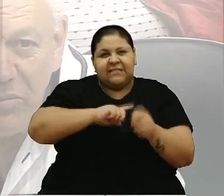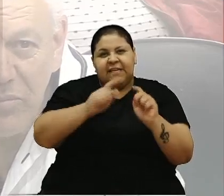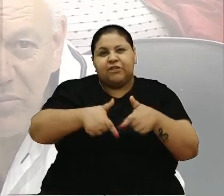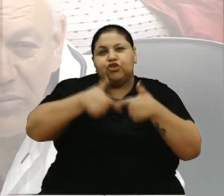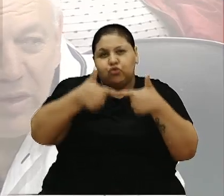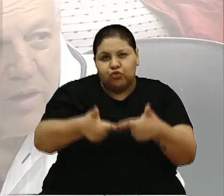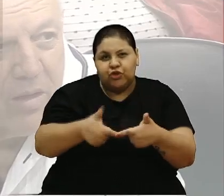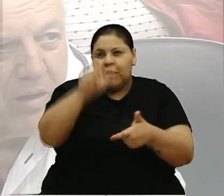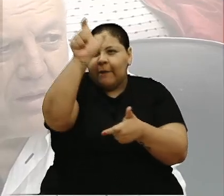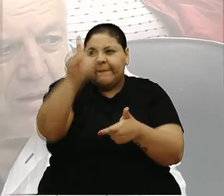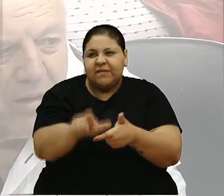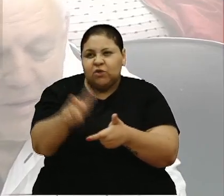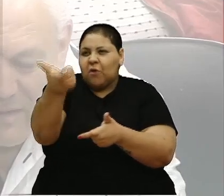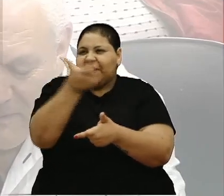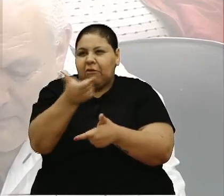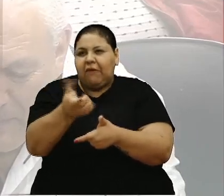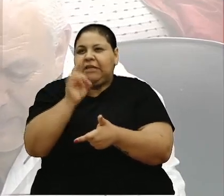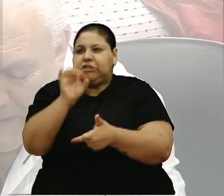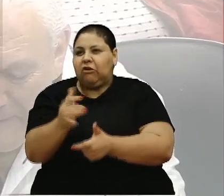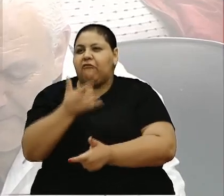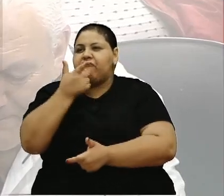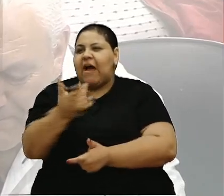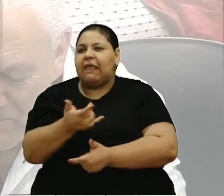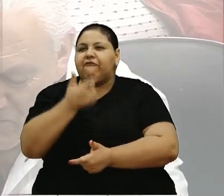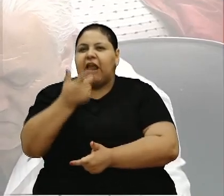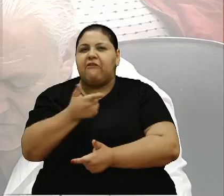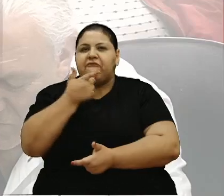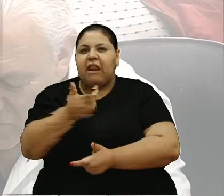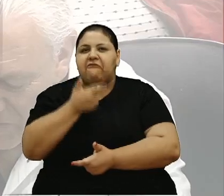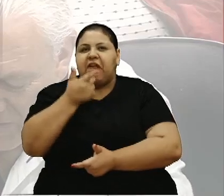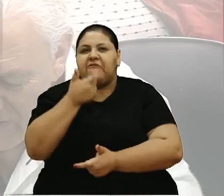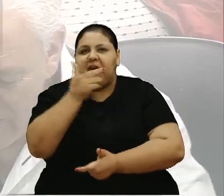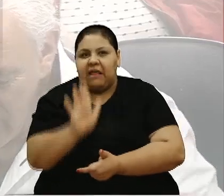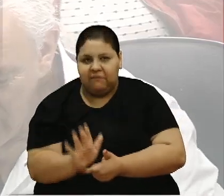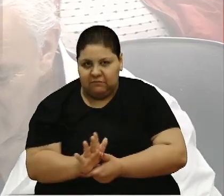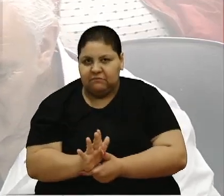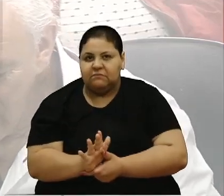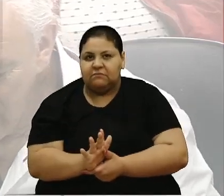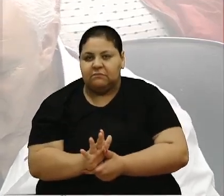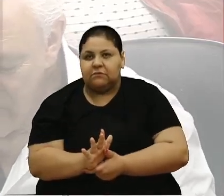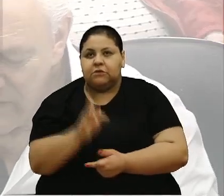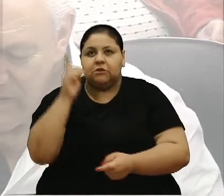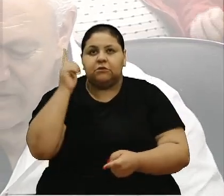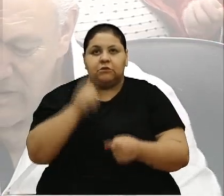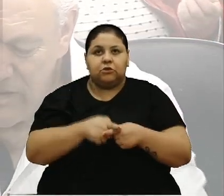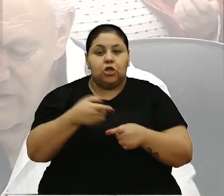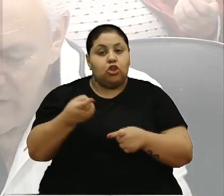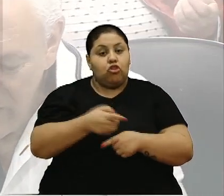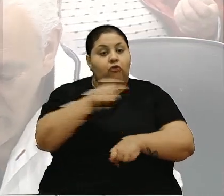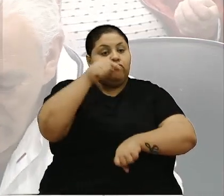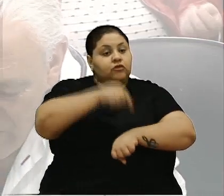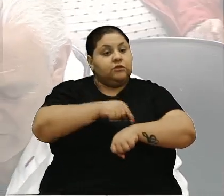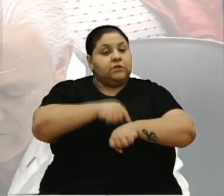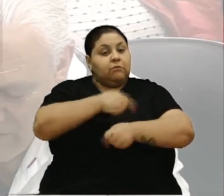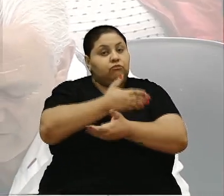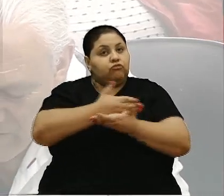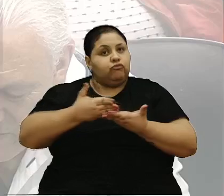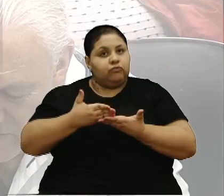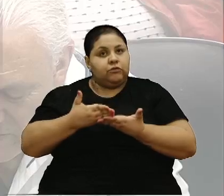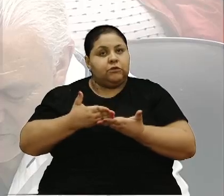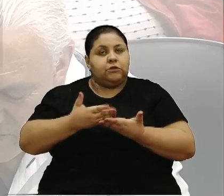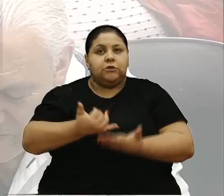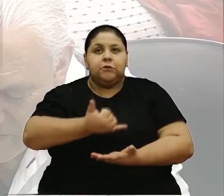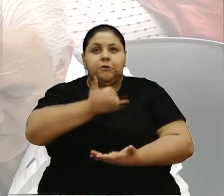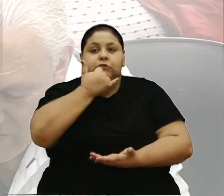pandemia e catástrofe ambiental, né? Porque novos tempos virão. E sem desculpa,